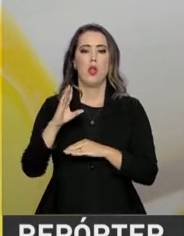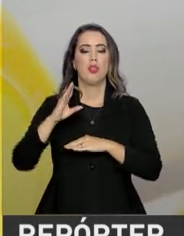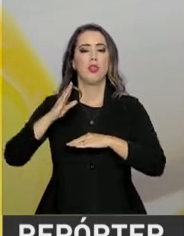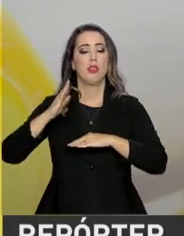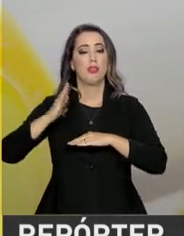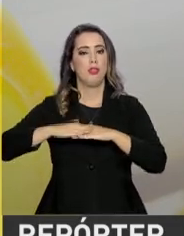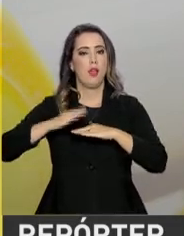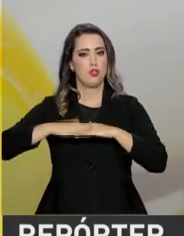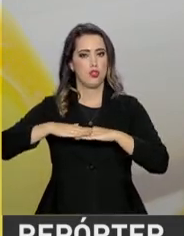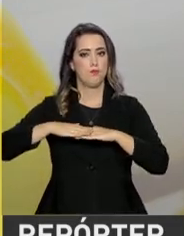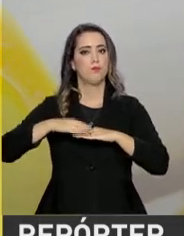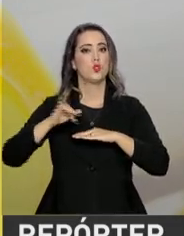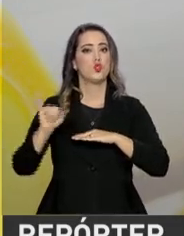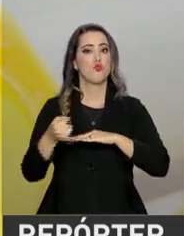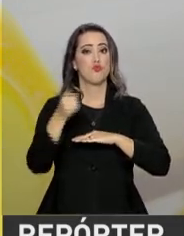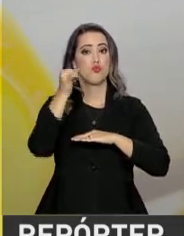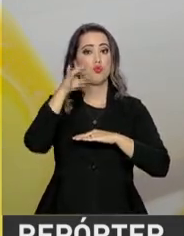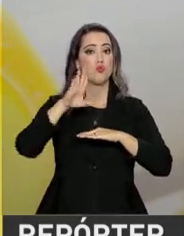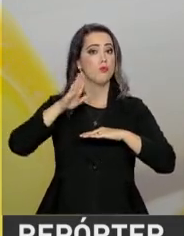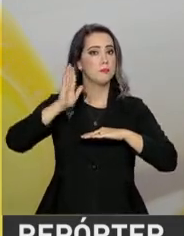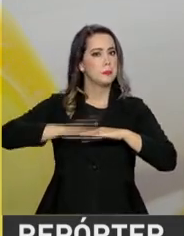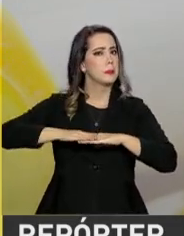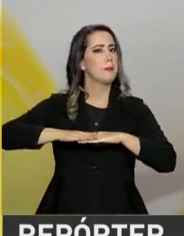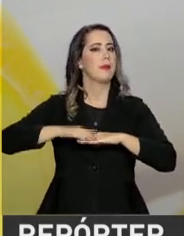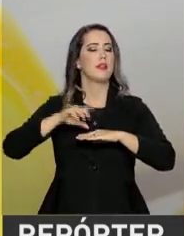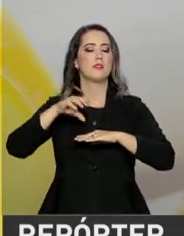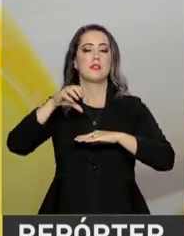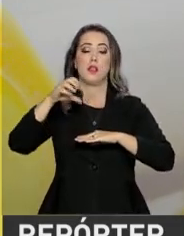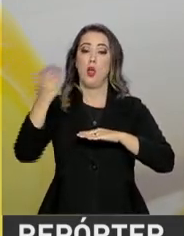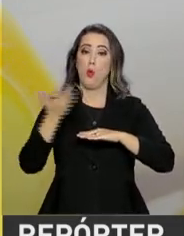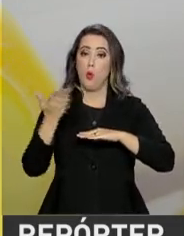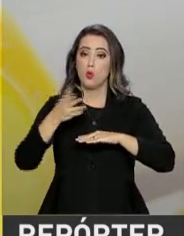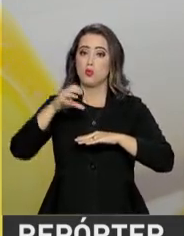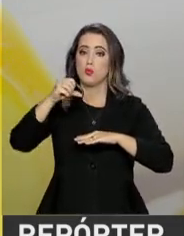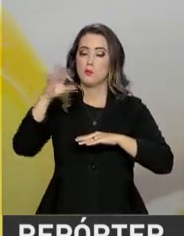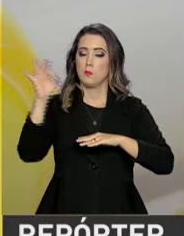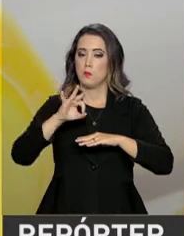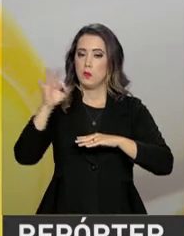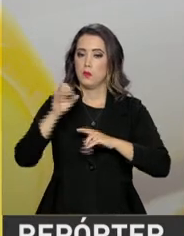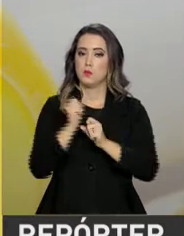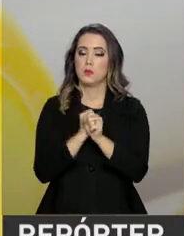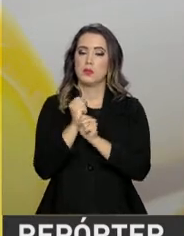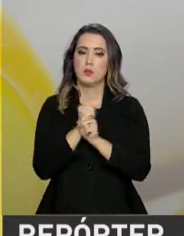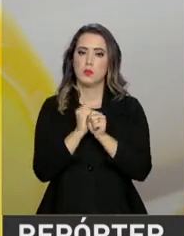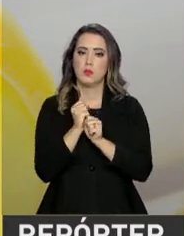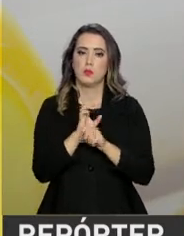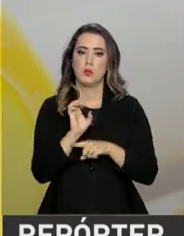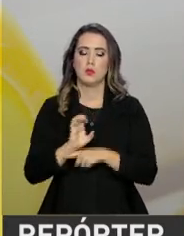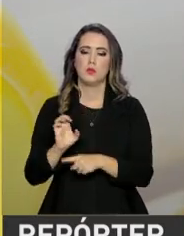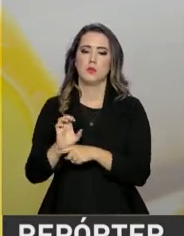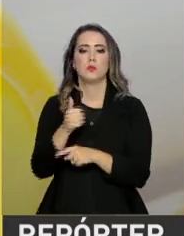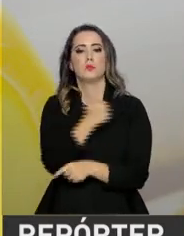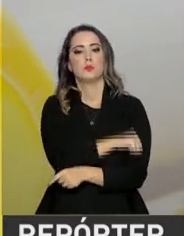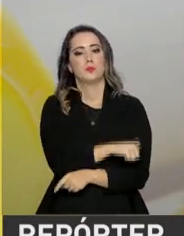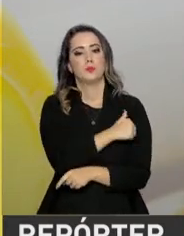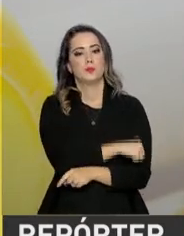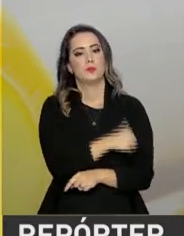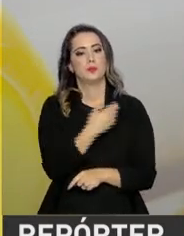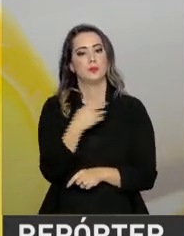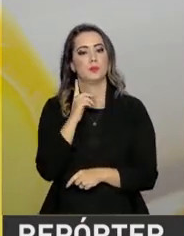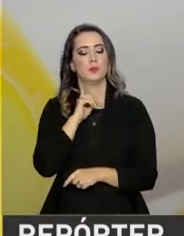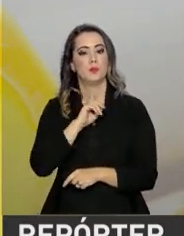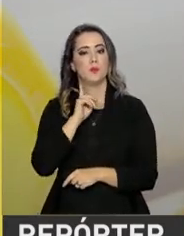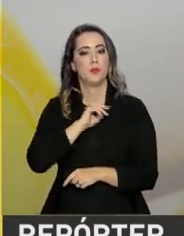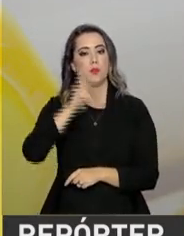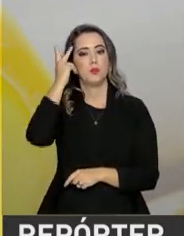caiu de 10,25 por cento para 9 por cento ao ano no caso dos estados do rio de janeiro são paulo minas